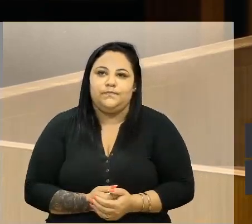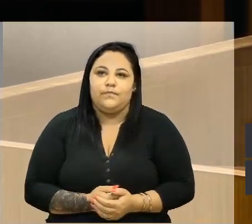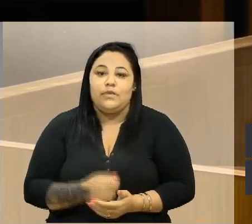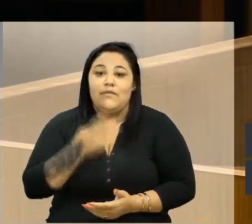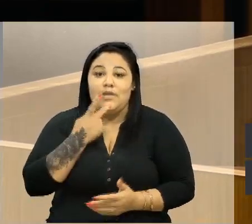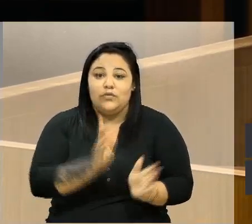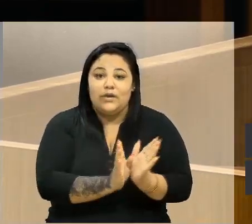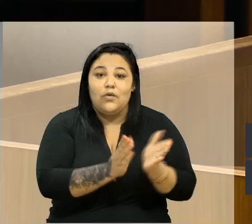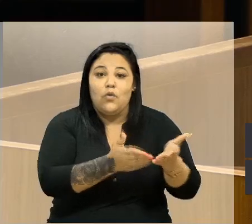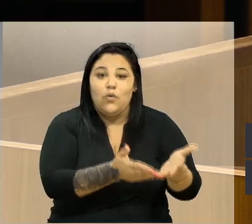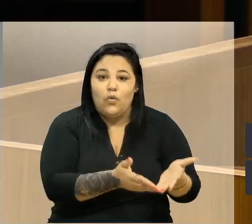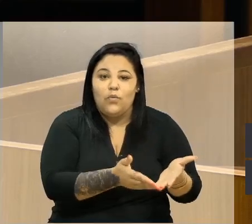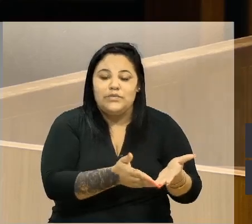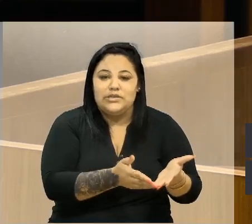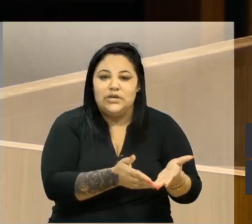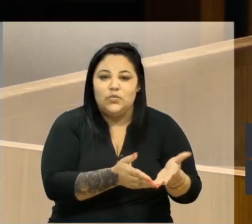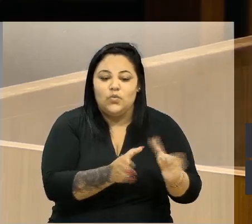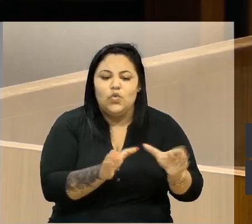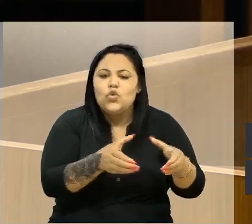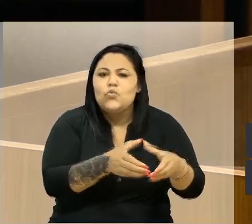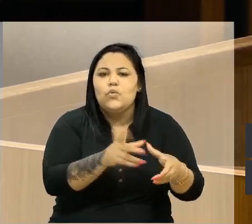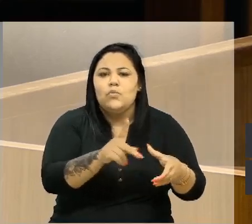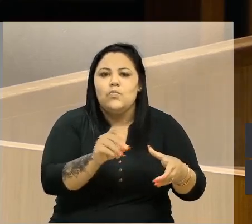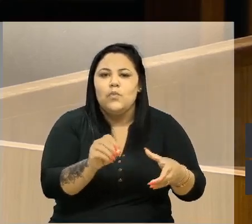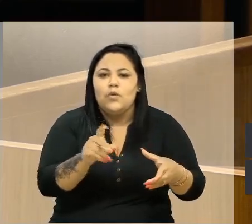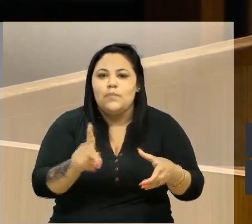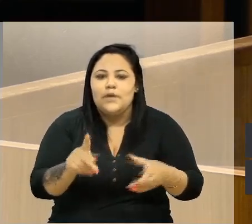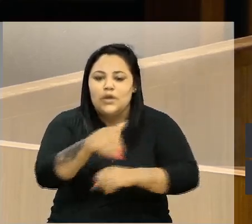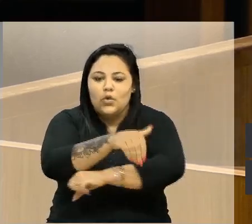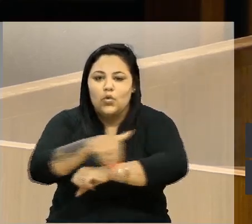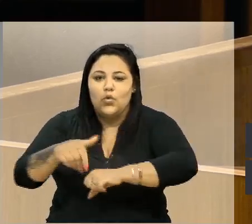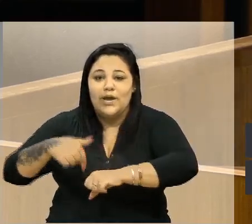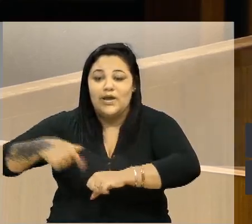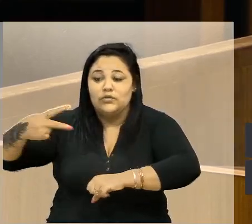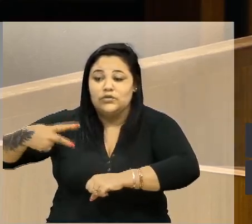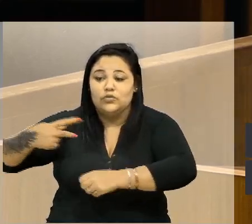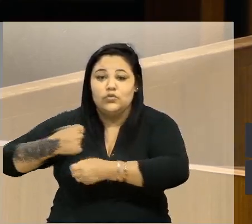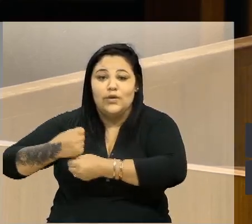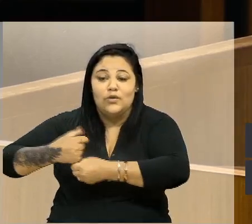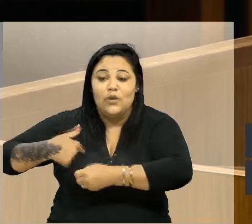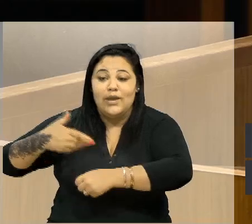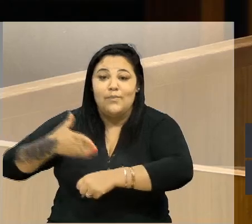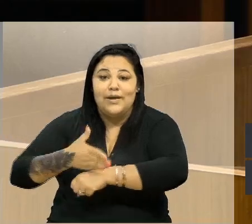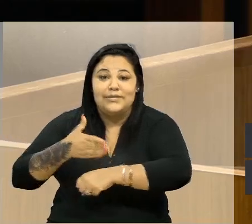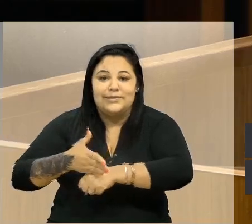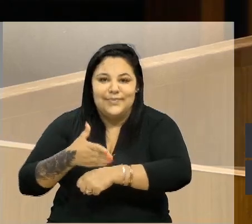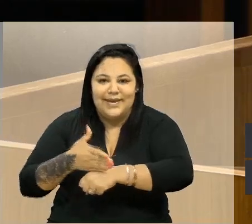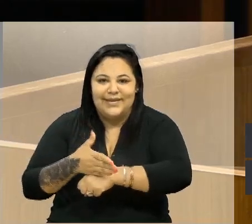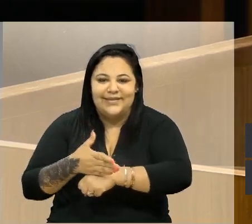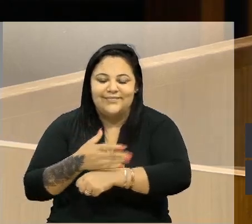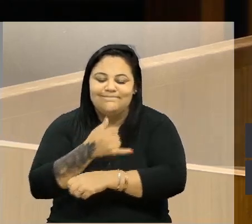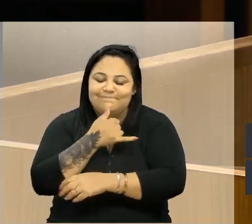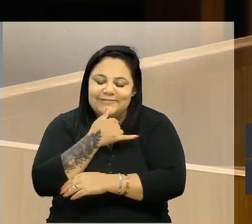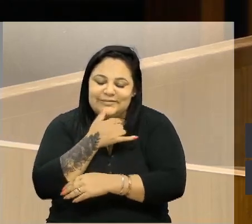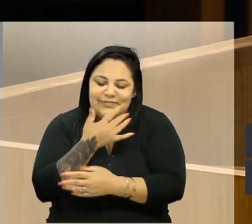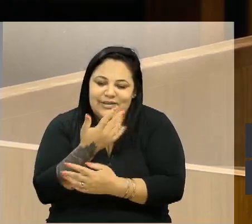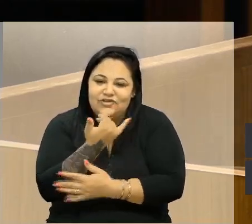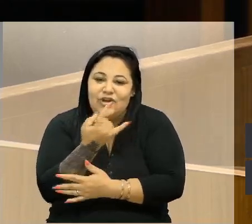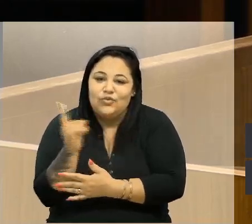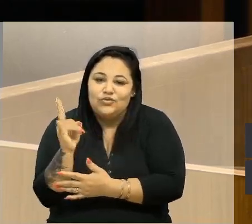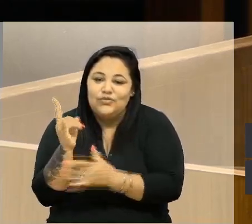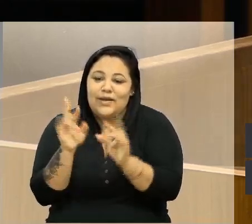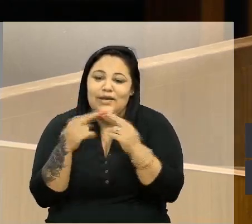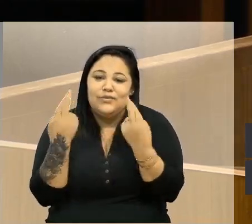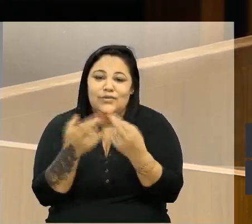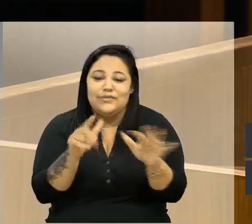Comitê Pop Rua. É o 2º ano que eu fiz parte do comitê. Infelizmente, a última reunião também na semana passada,